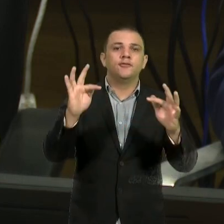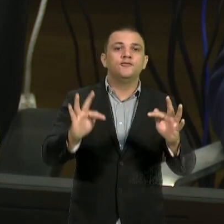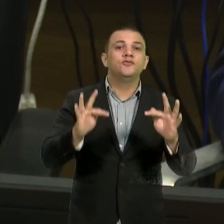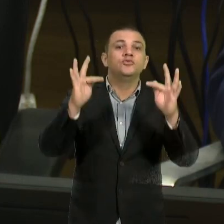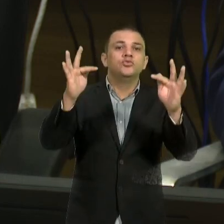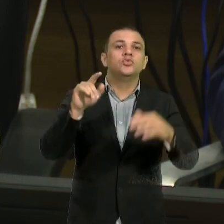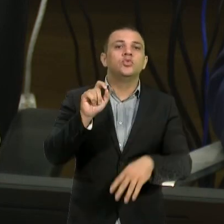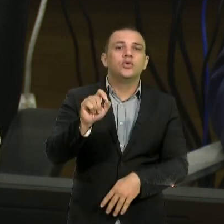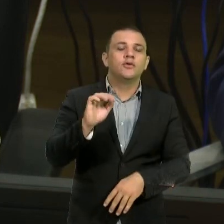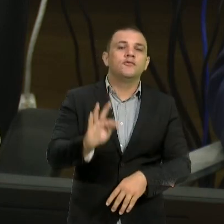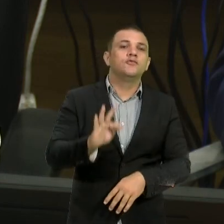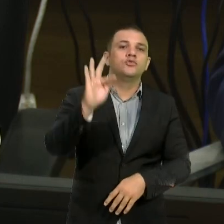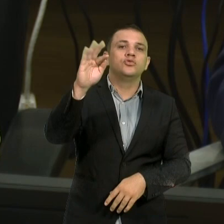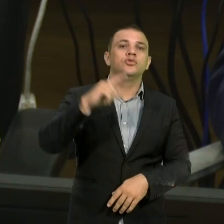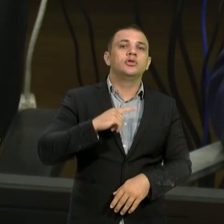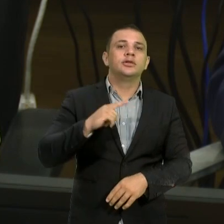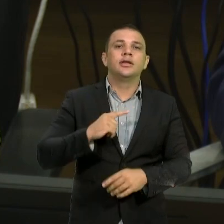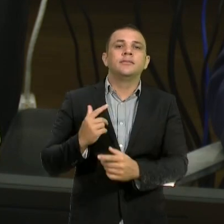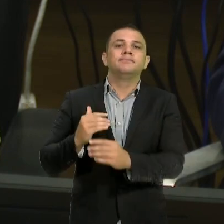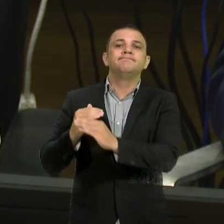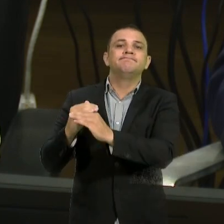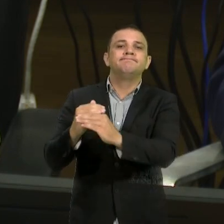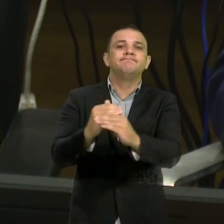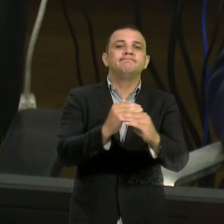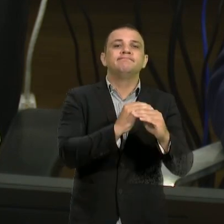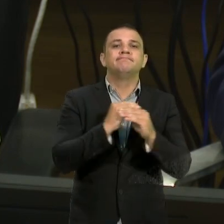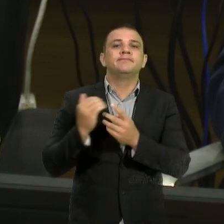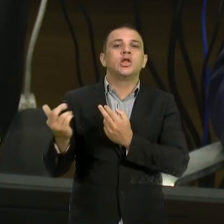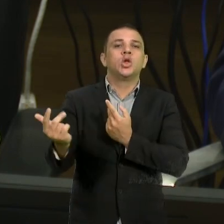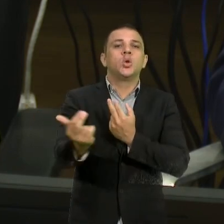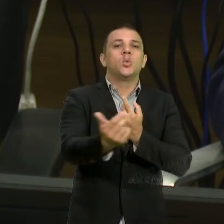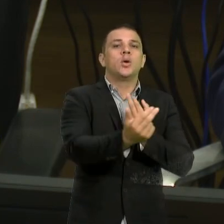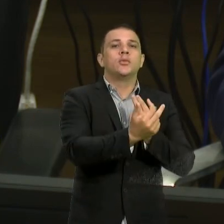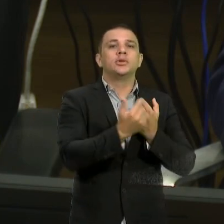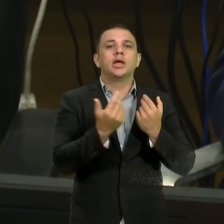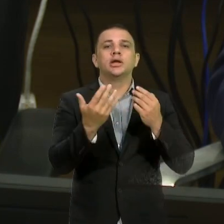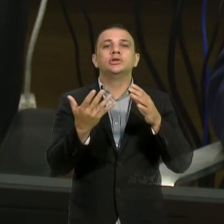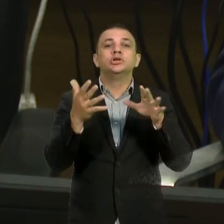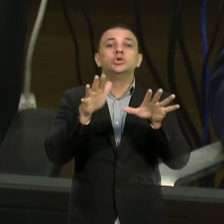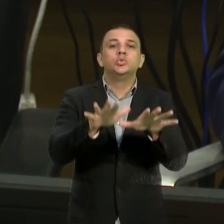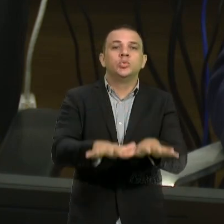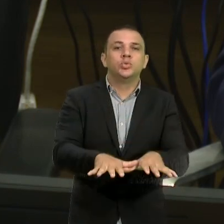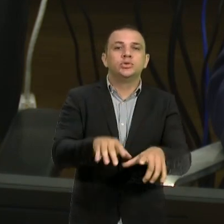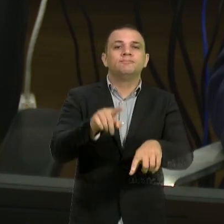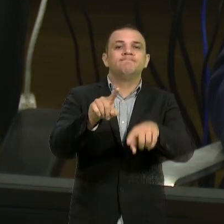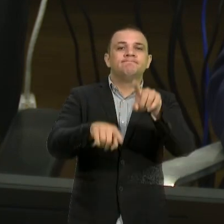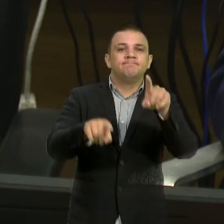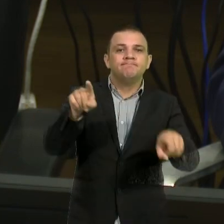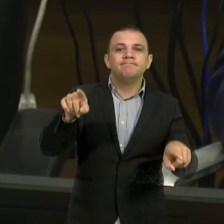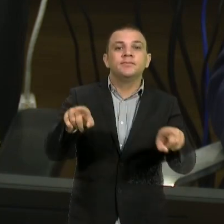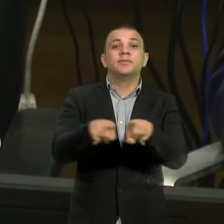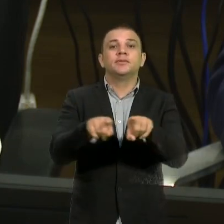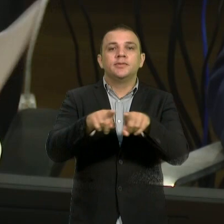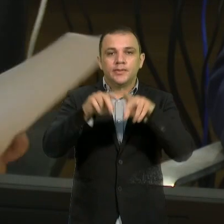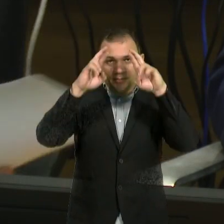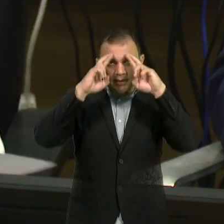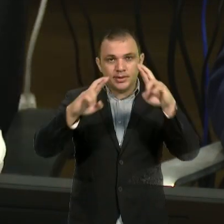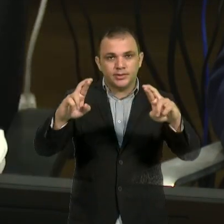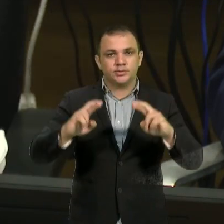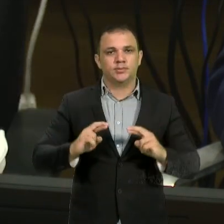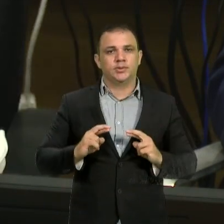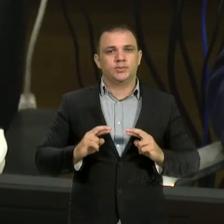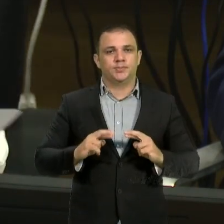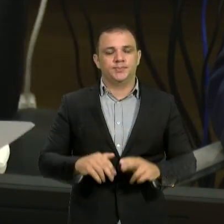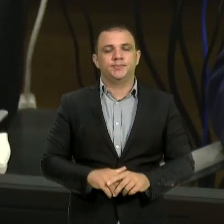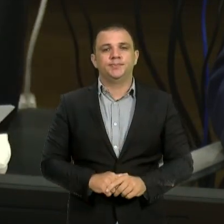igualdade, inclusão, diversidade e, acima de tudo, respeito.